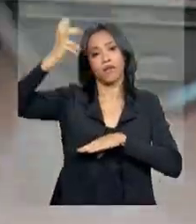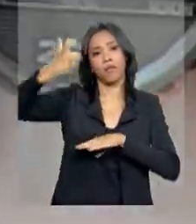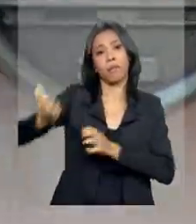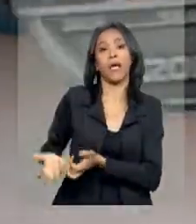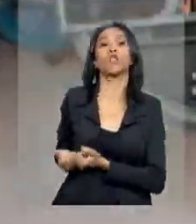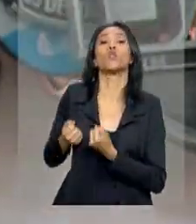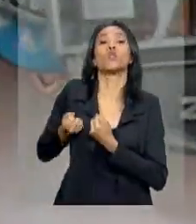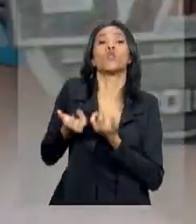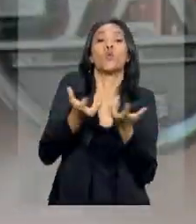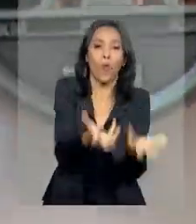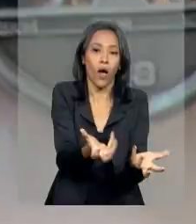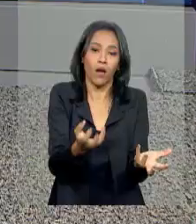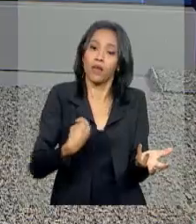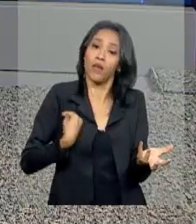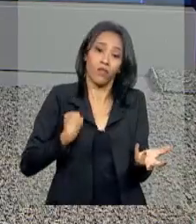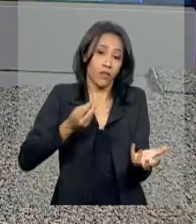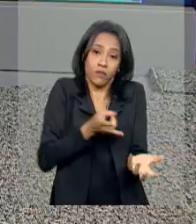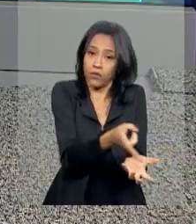deixe a vida continuar.